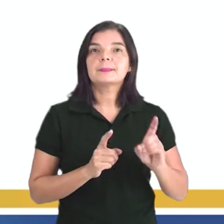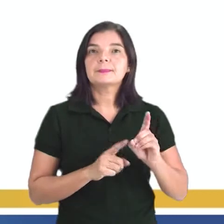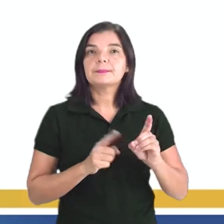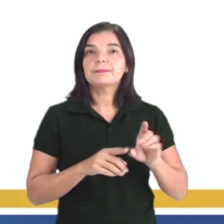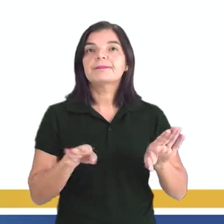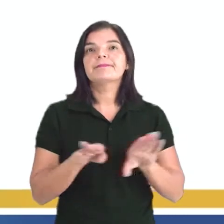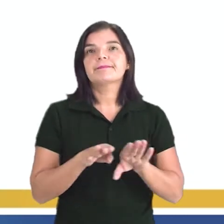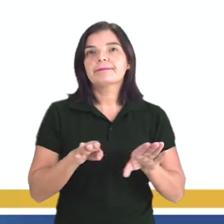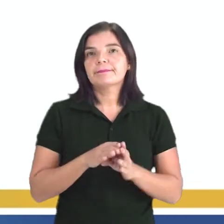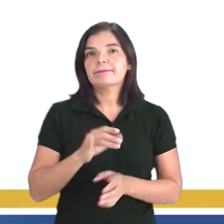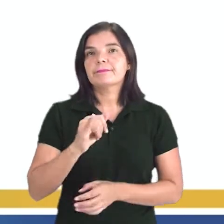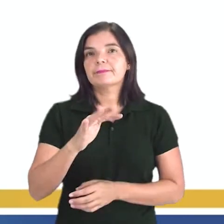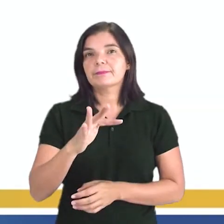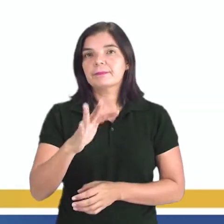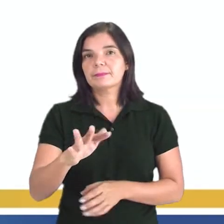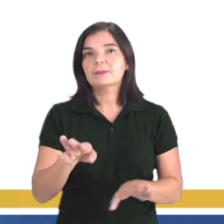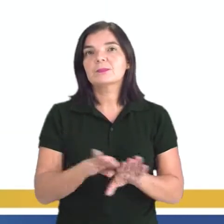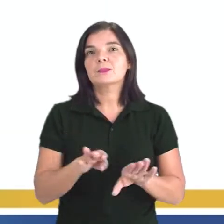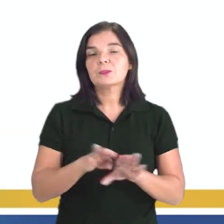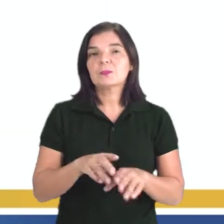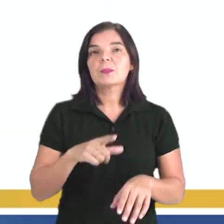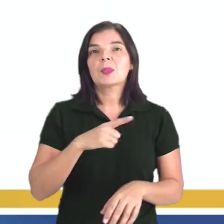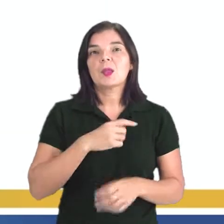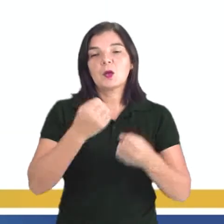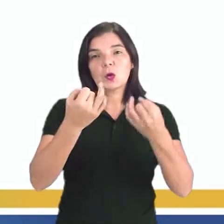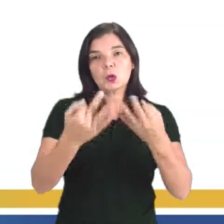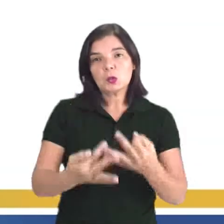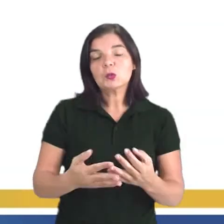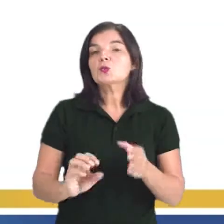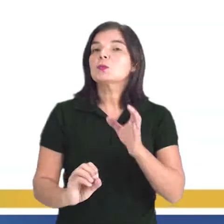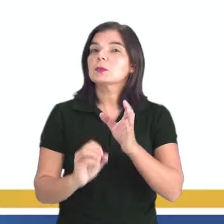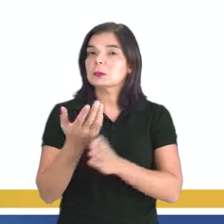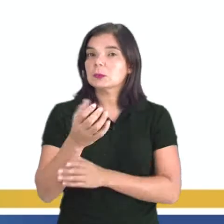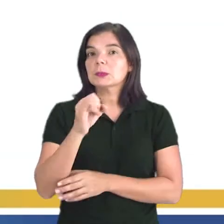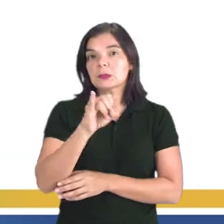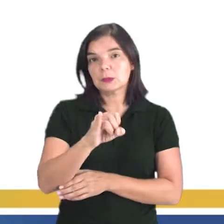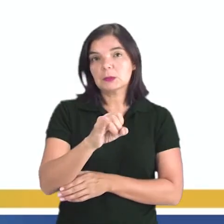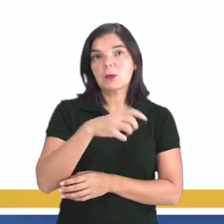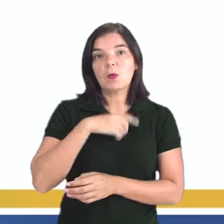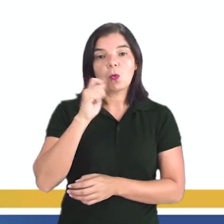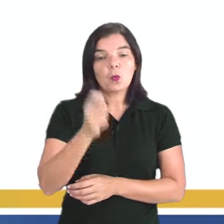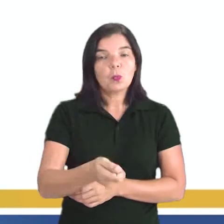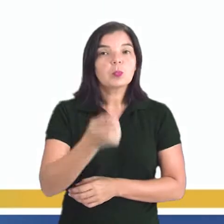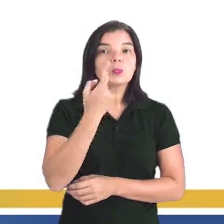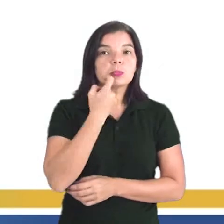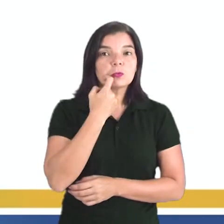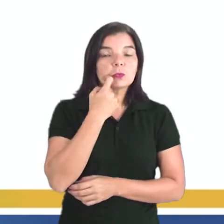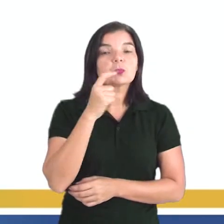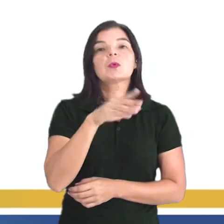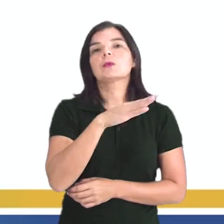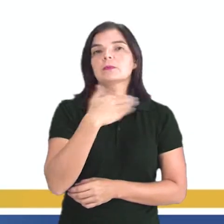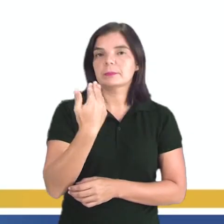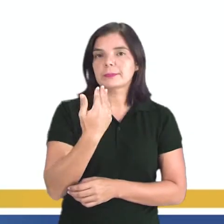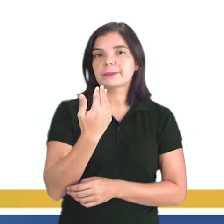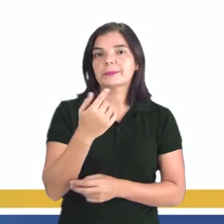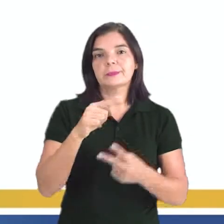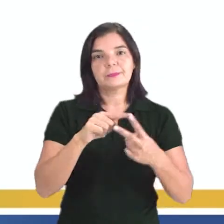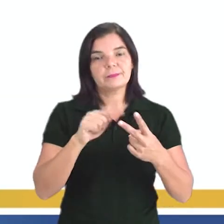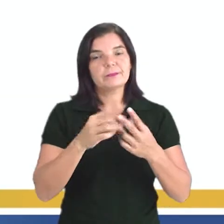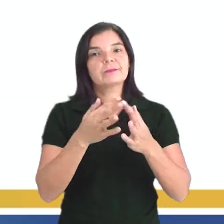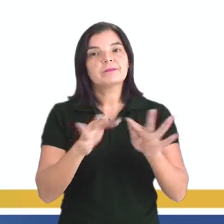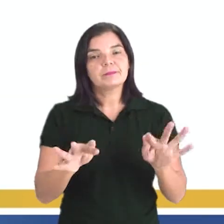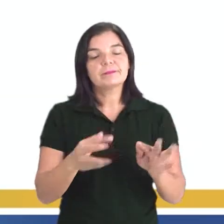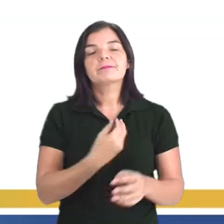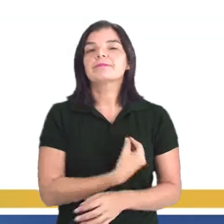nós temos também zero conditional, porque está falando de um fato. Se você tirar um peixe fora da água, ele morre. Duas frases no